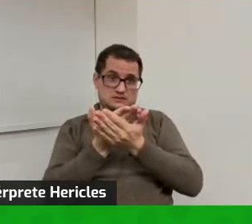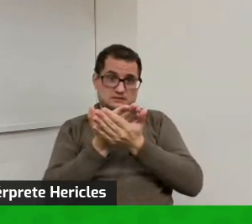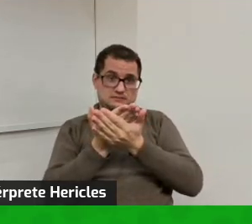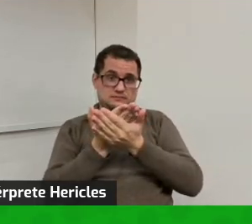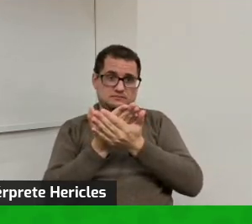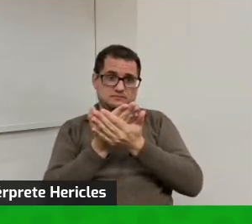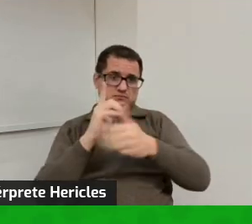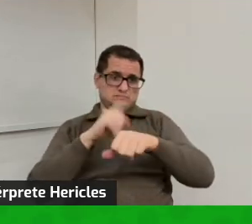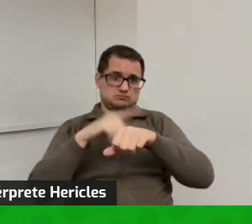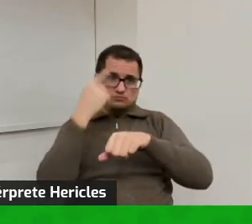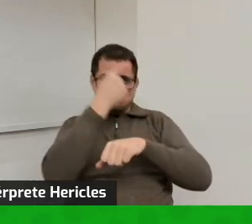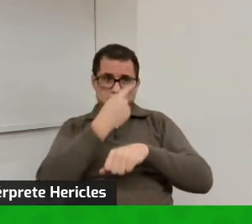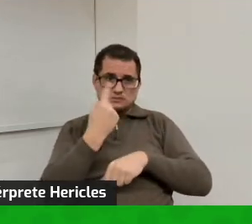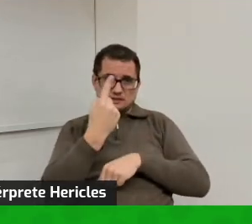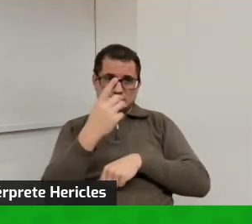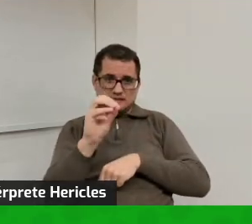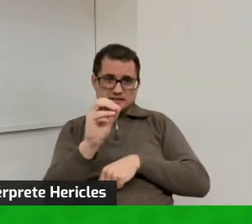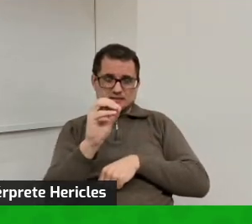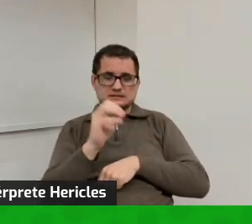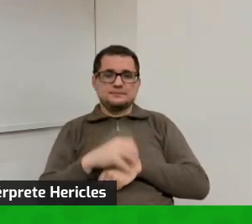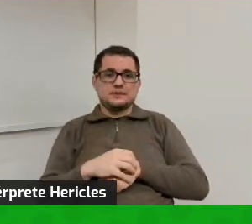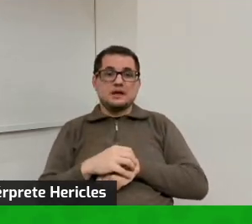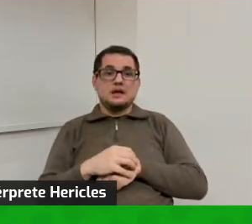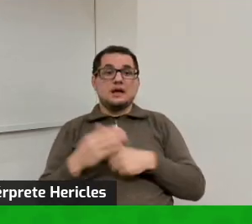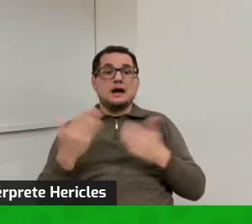E por hoje, na aula de hoje,